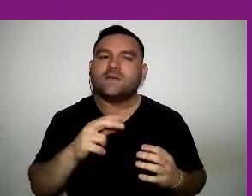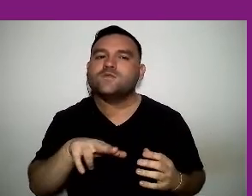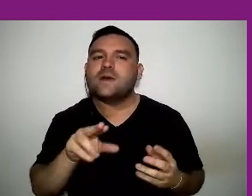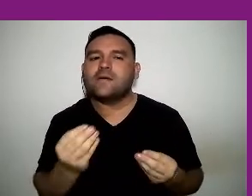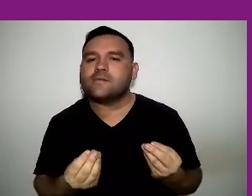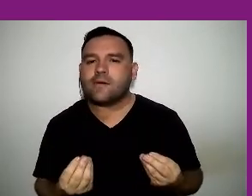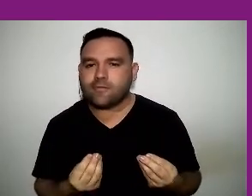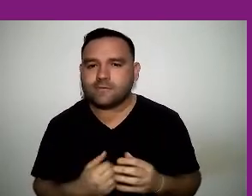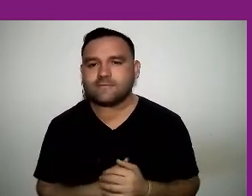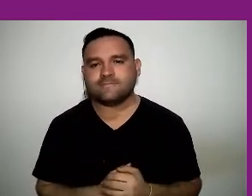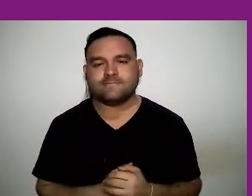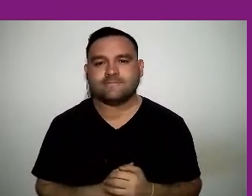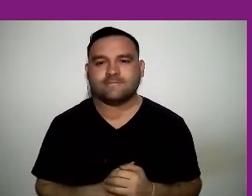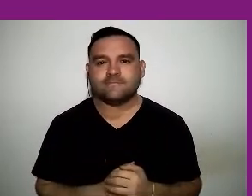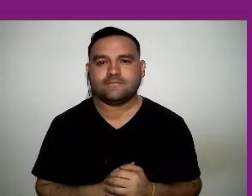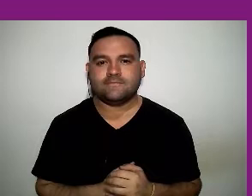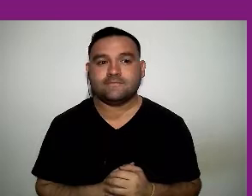usado,